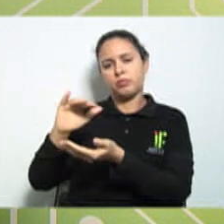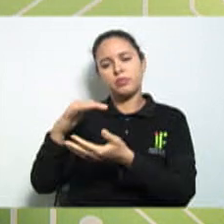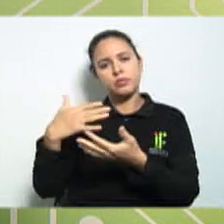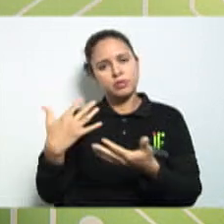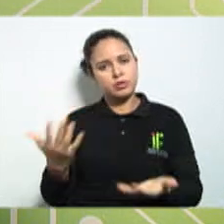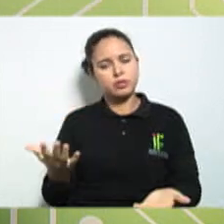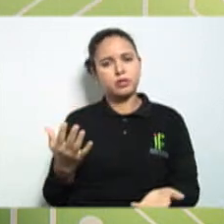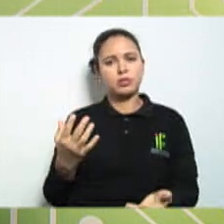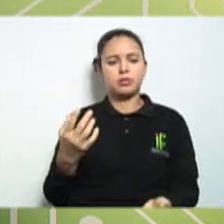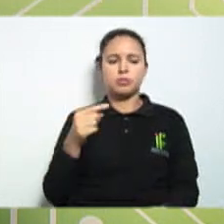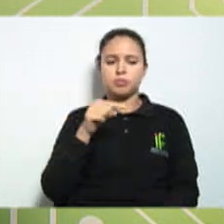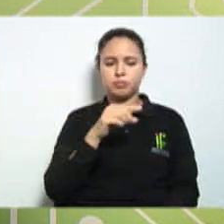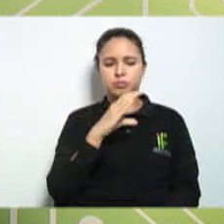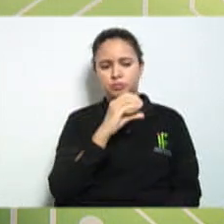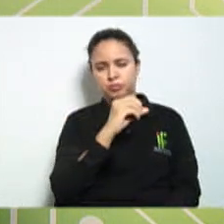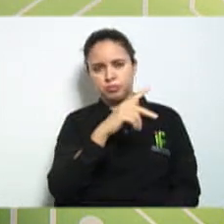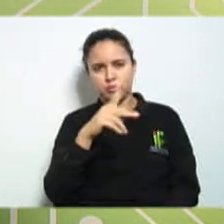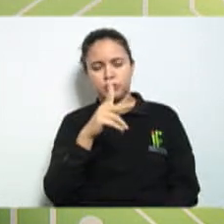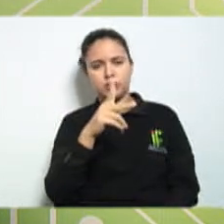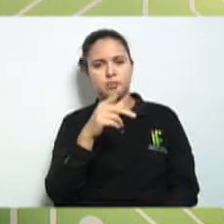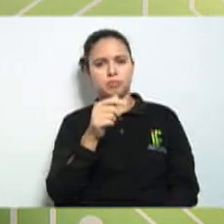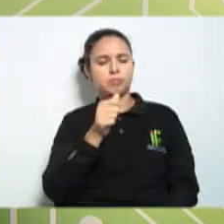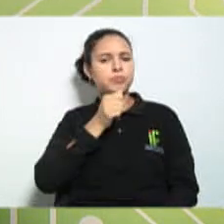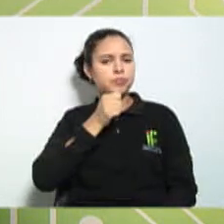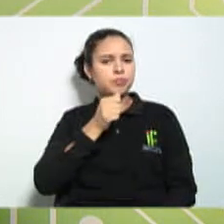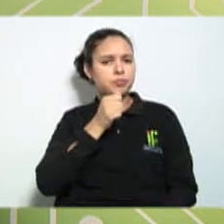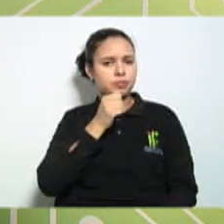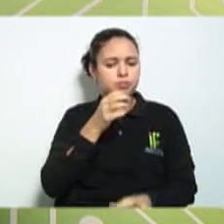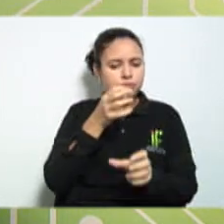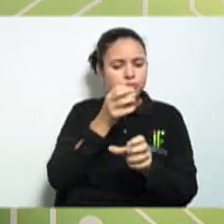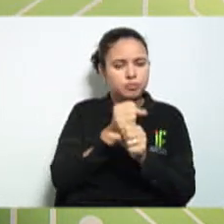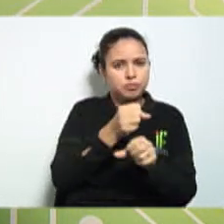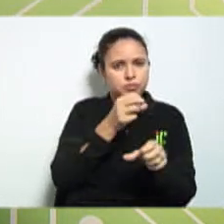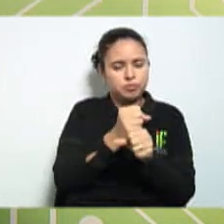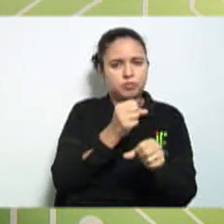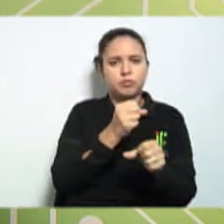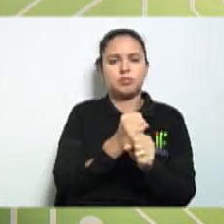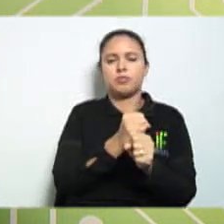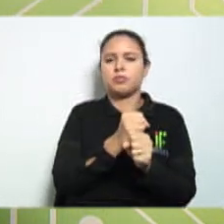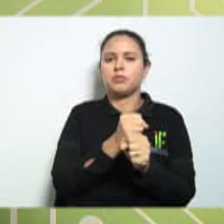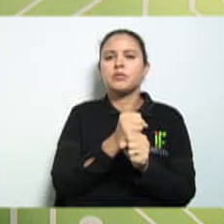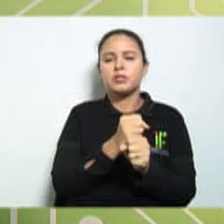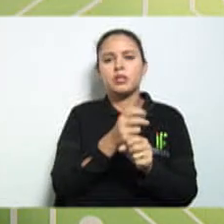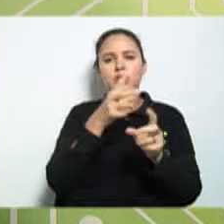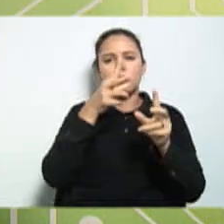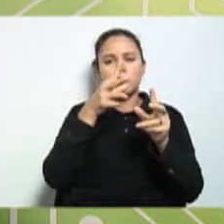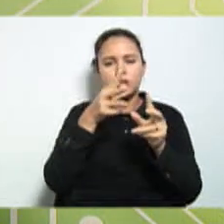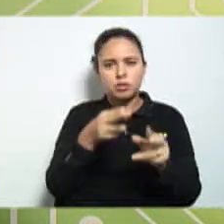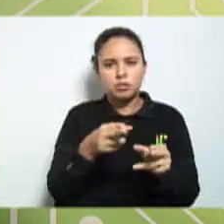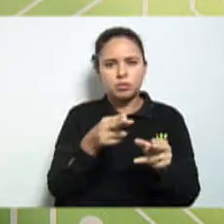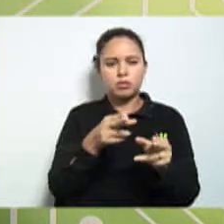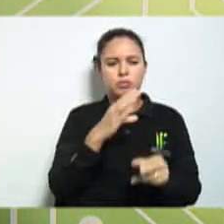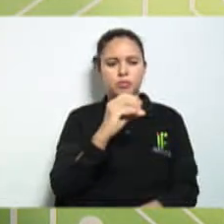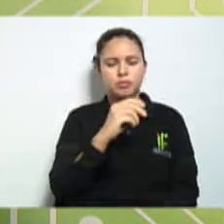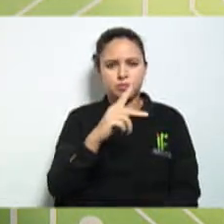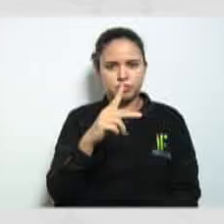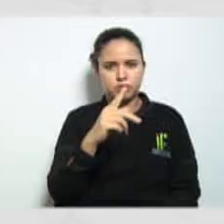sem contabilidade é uma cooperativa sem história, correto? Continuando lá no slide.